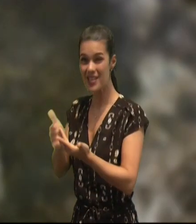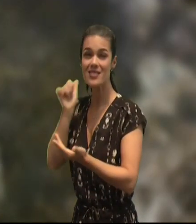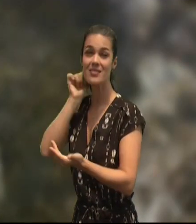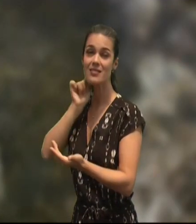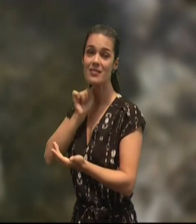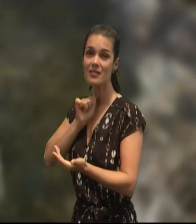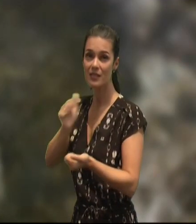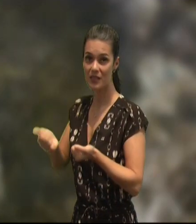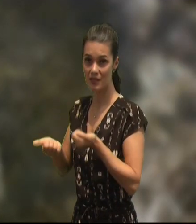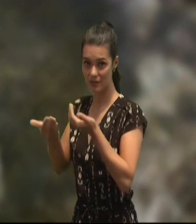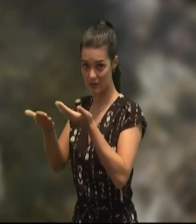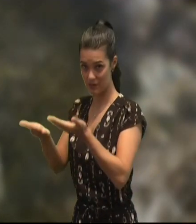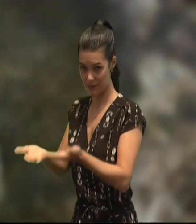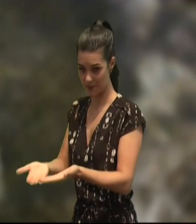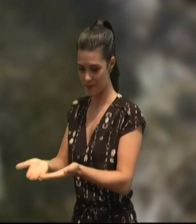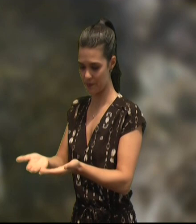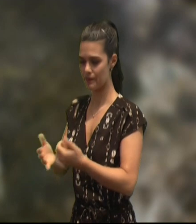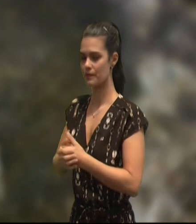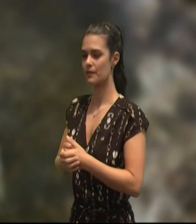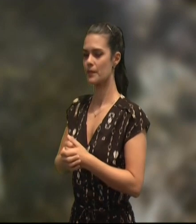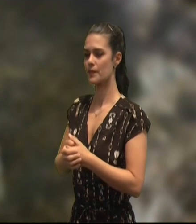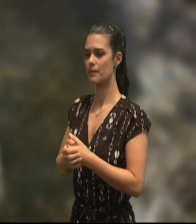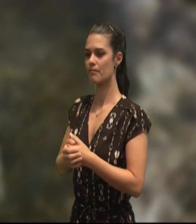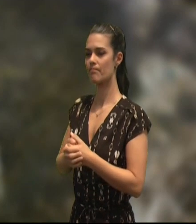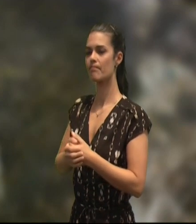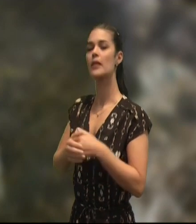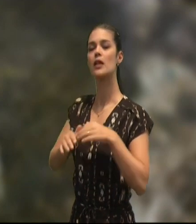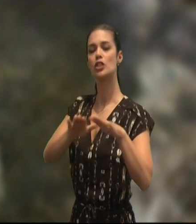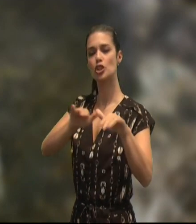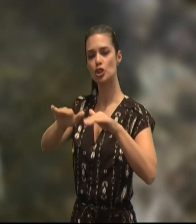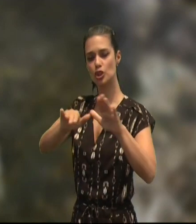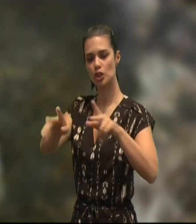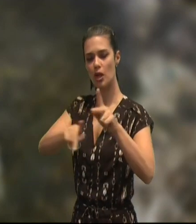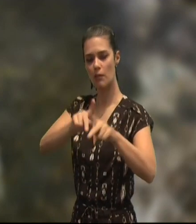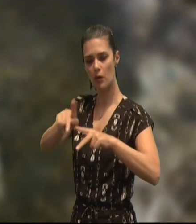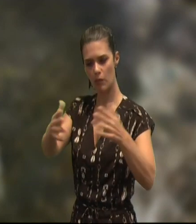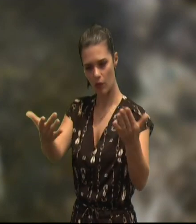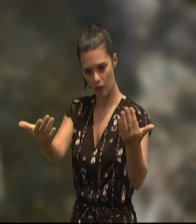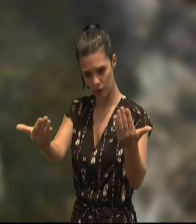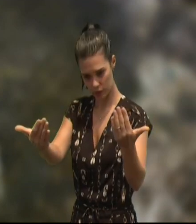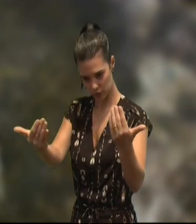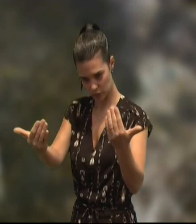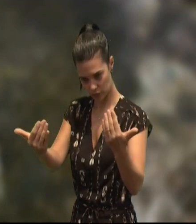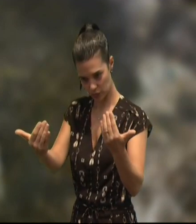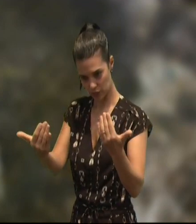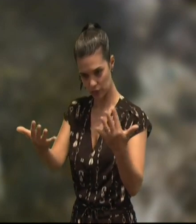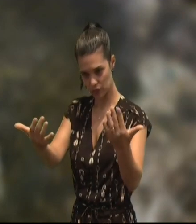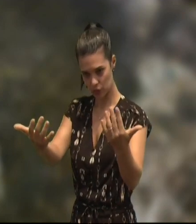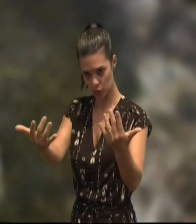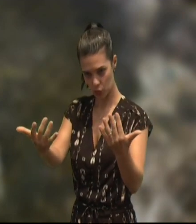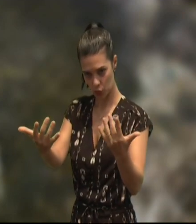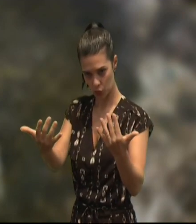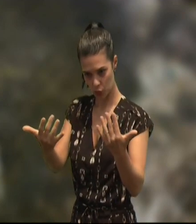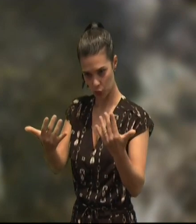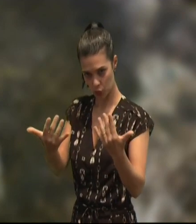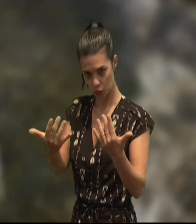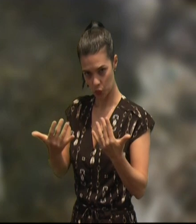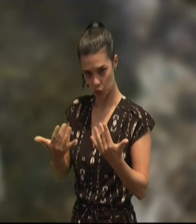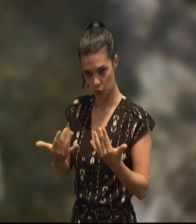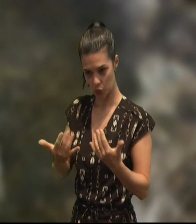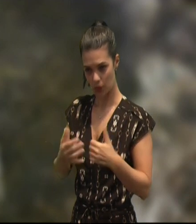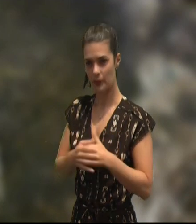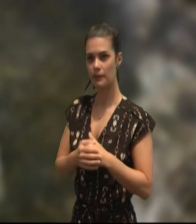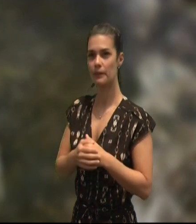então, vai reunindo o povo, congregando o povo se aproximando para